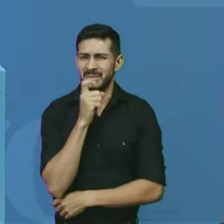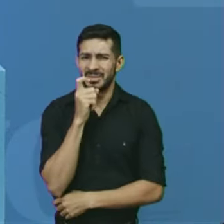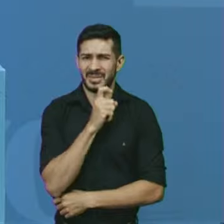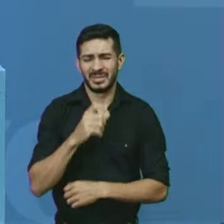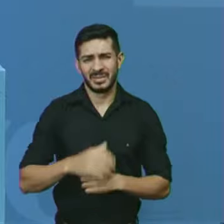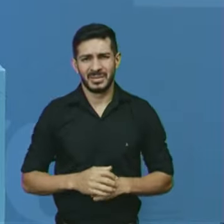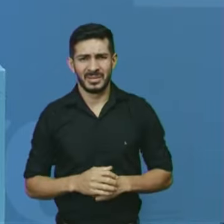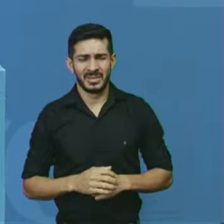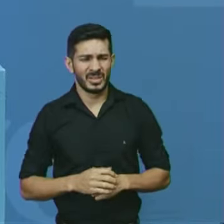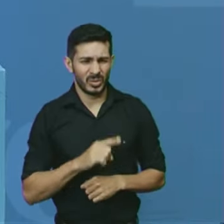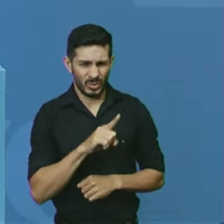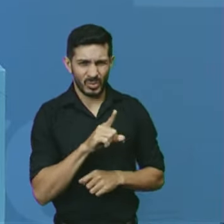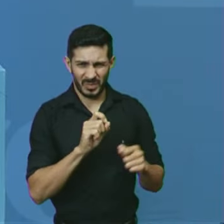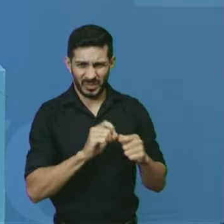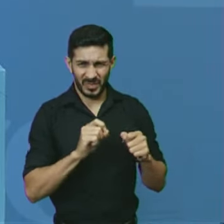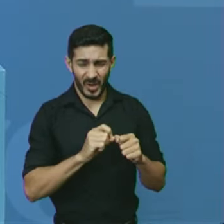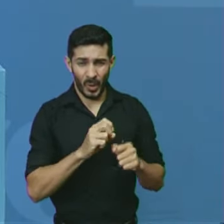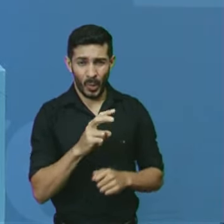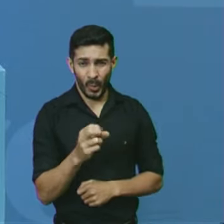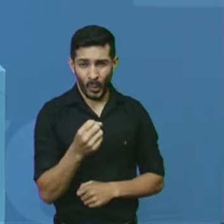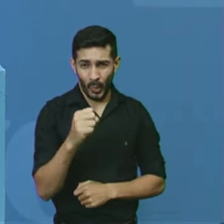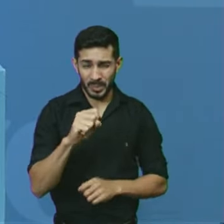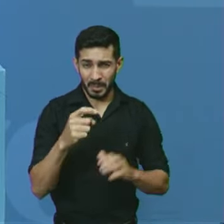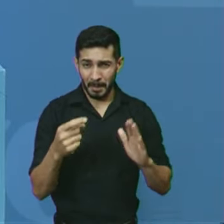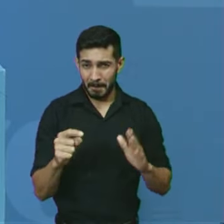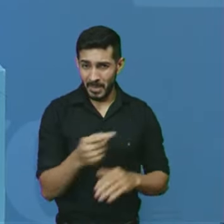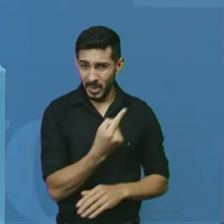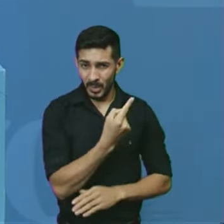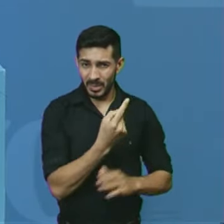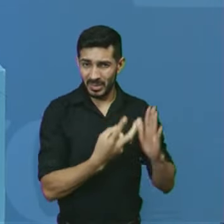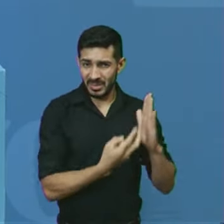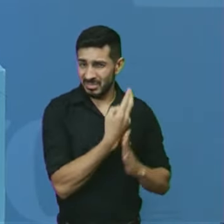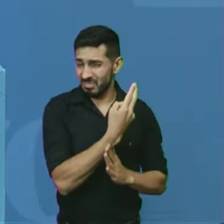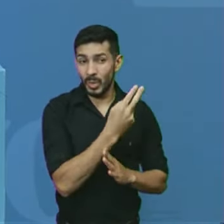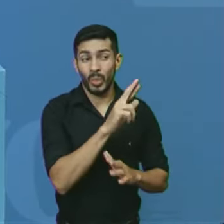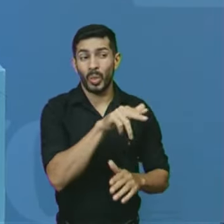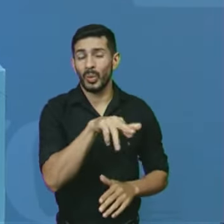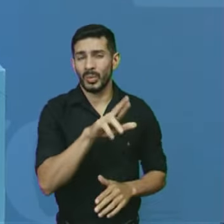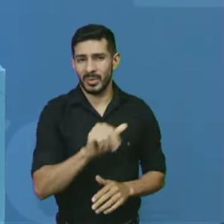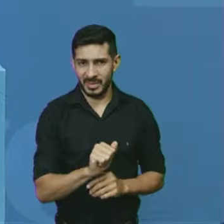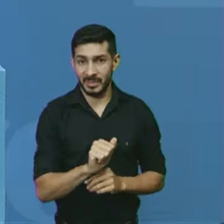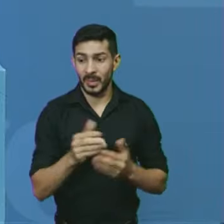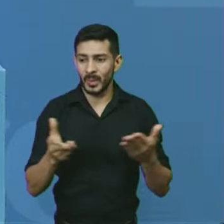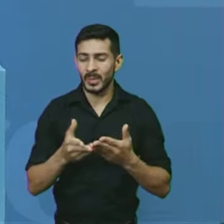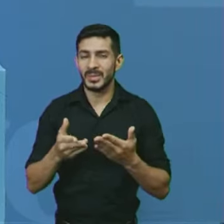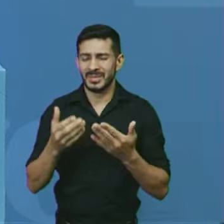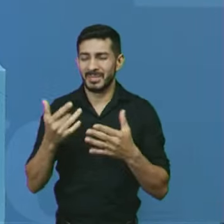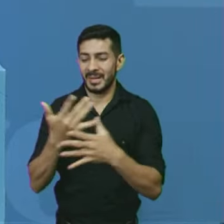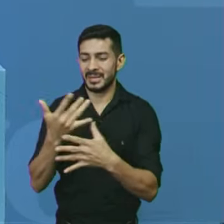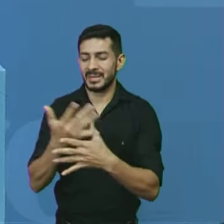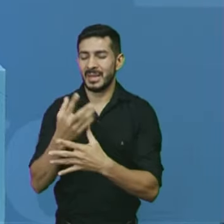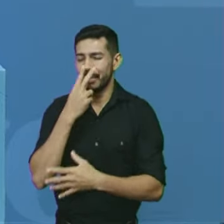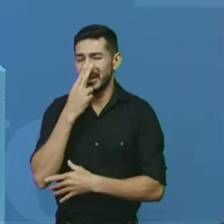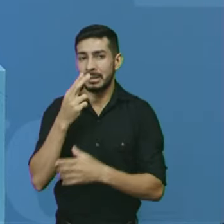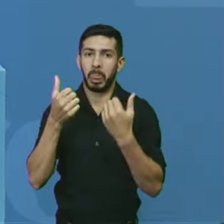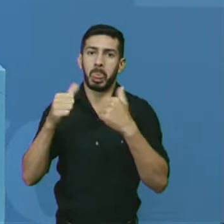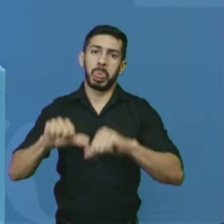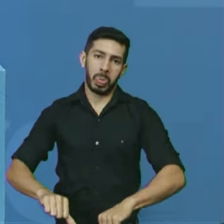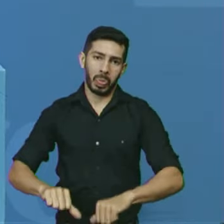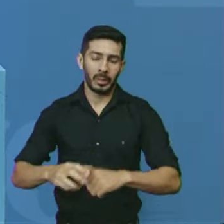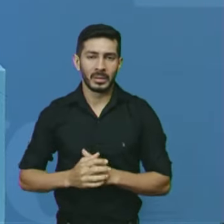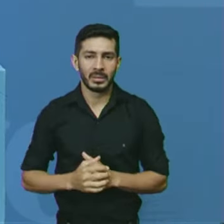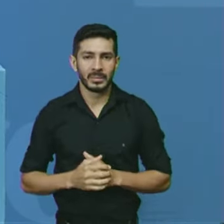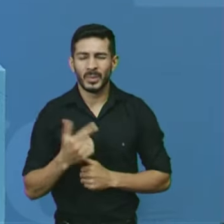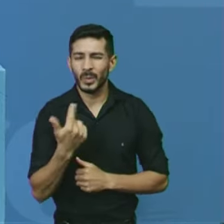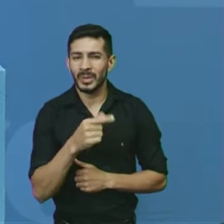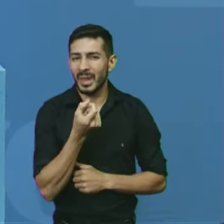fez 8000 cirurgias na cidade do Eusébio a saúde do Eusébio hoje ela está praticamente acabada você não tem Doutor nos poste Você não tem